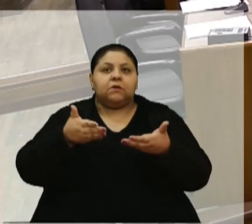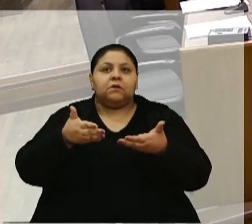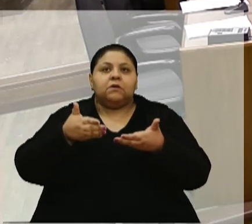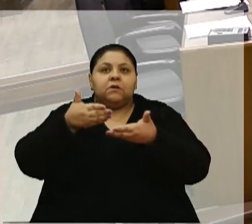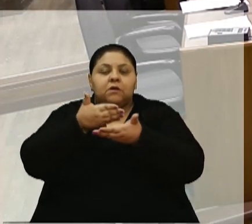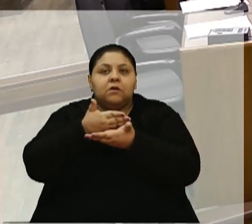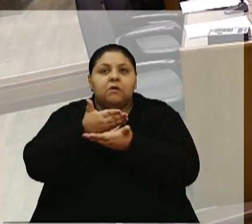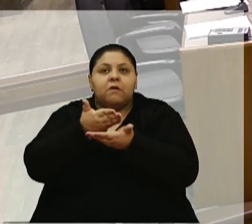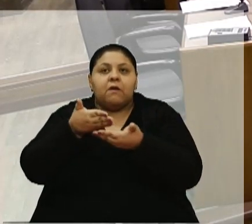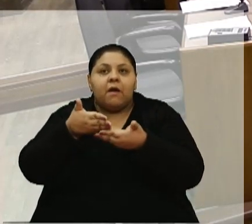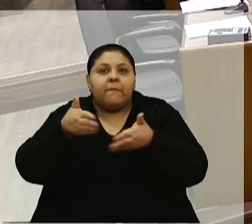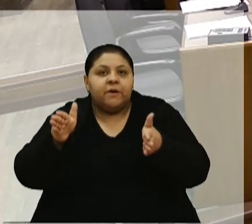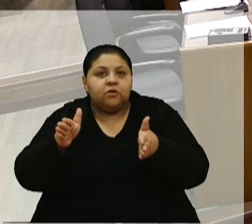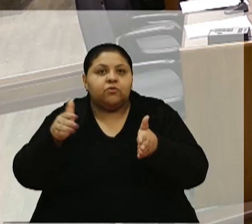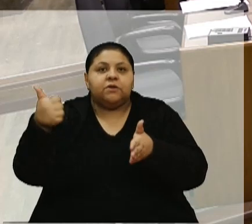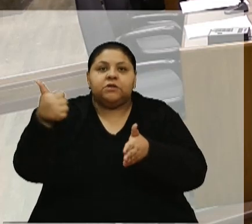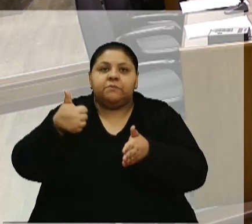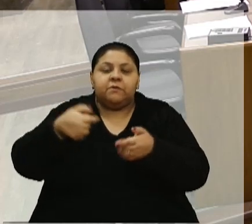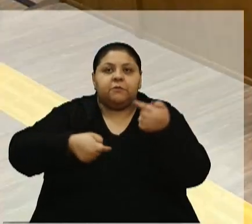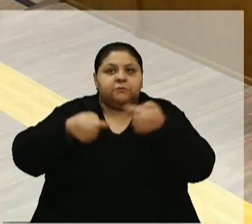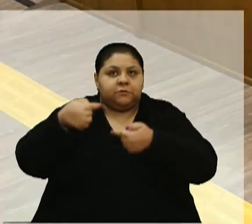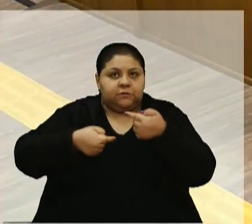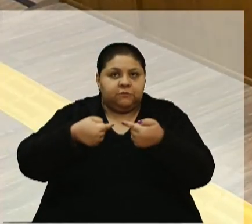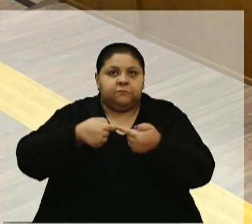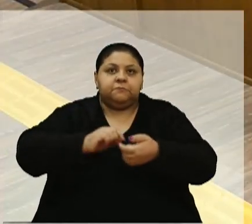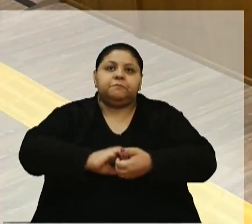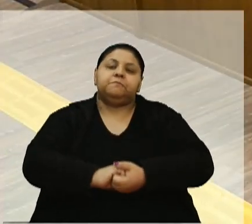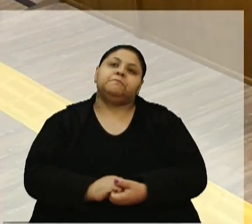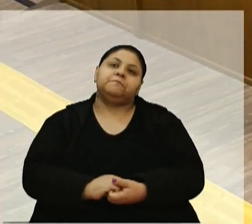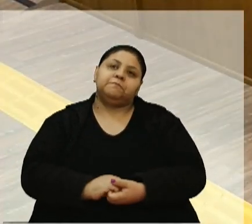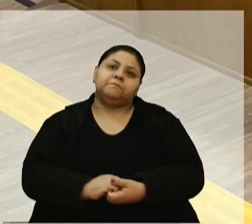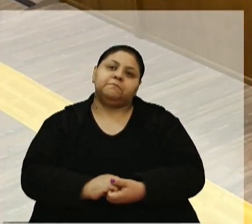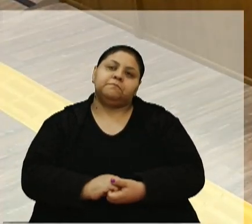de primeira discussão. Em primeira discussão.